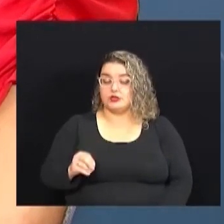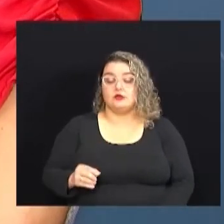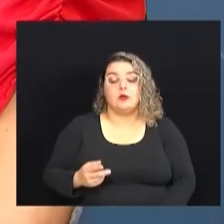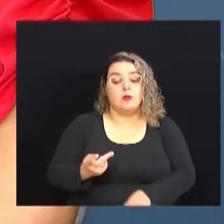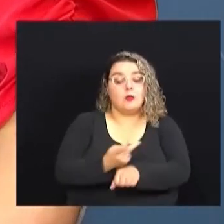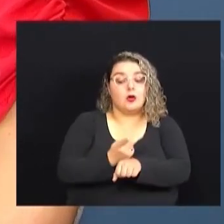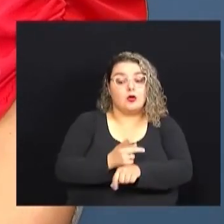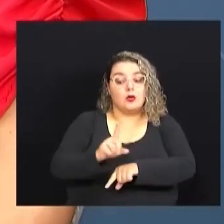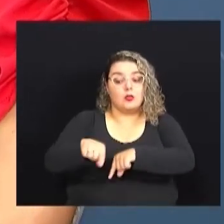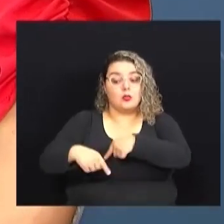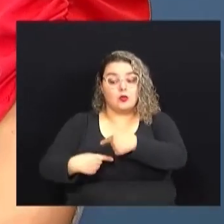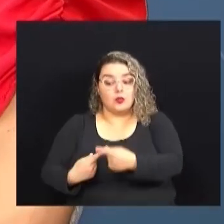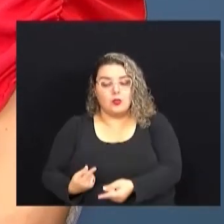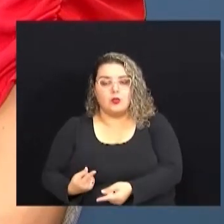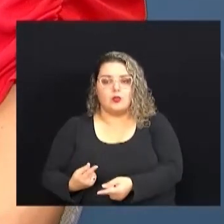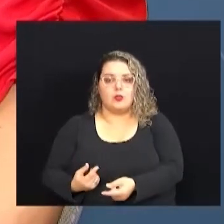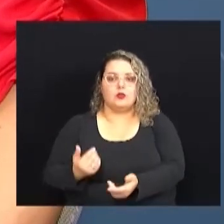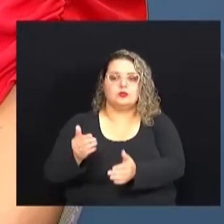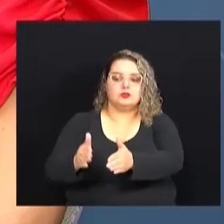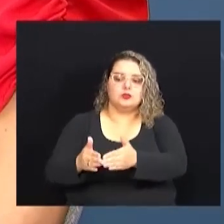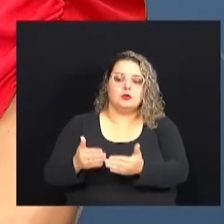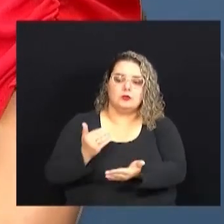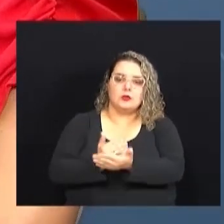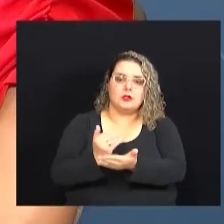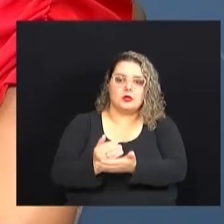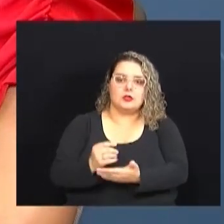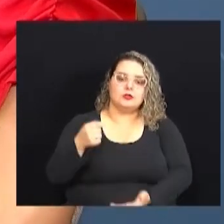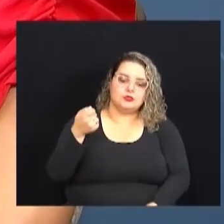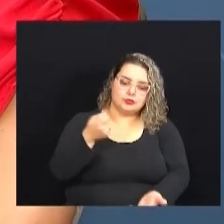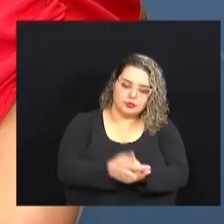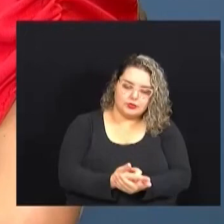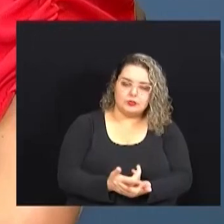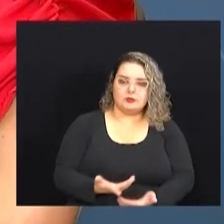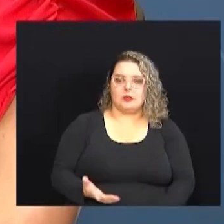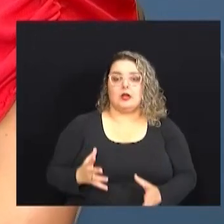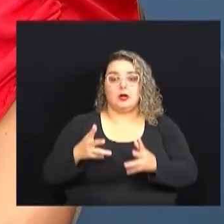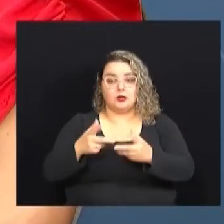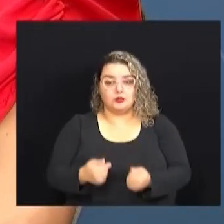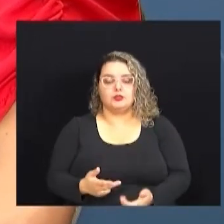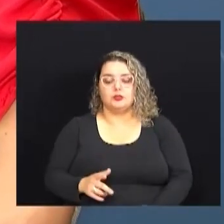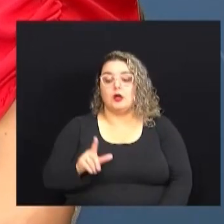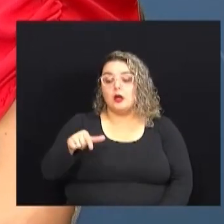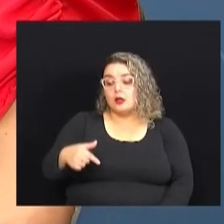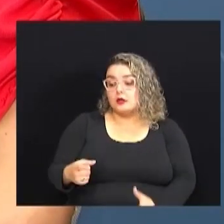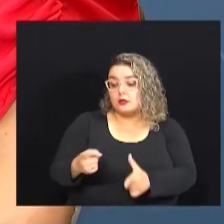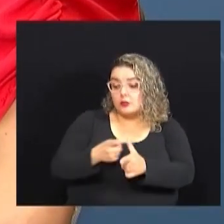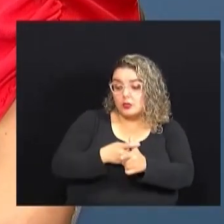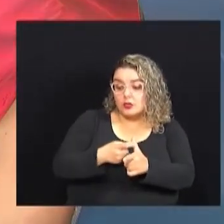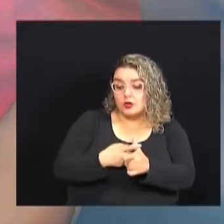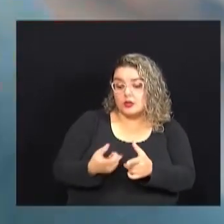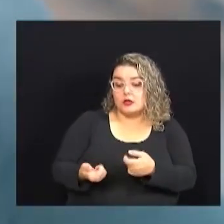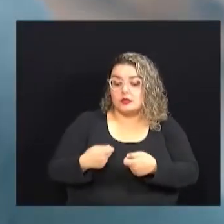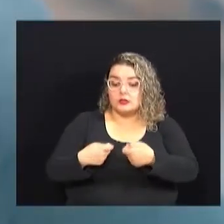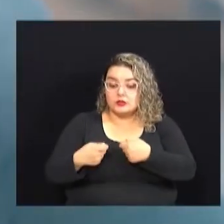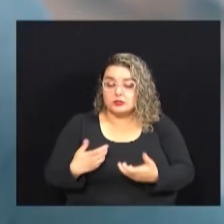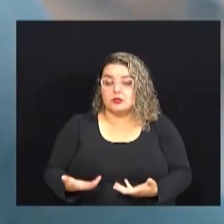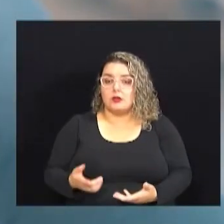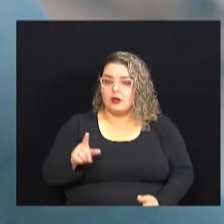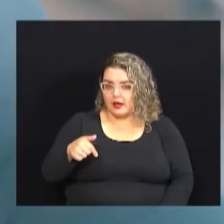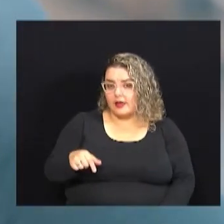seja a parcela, né, o parcelamento da fatura do cartão. Depois que a pessoa já está com a dívida,